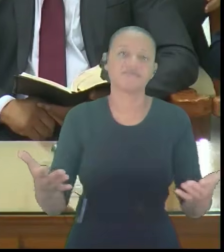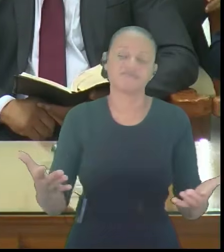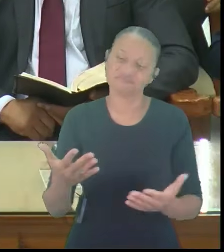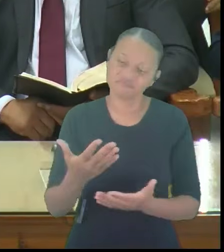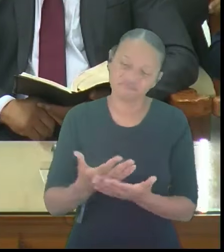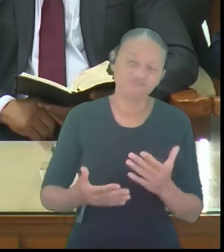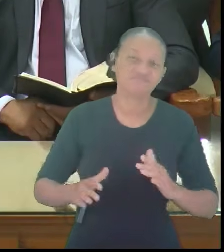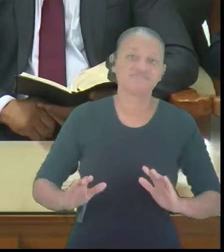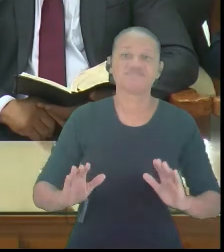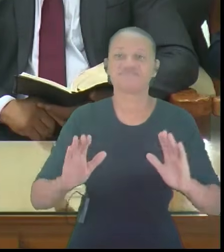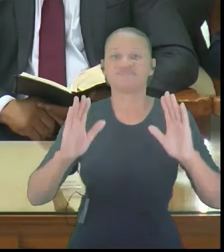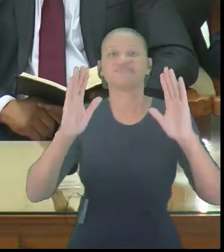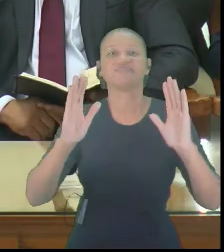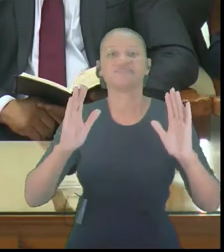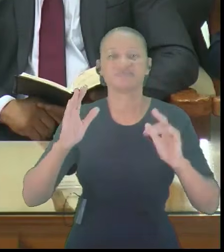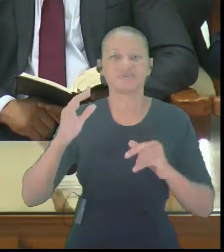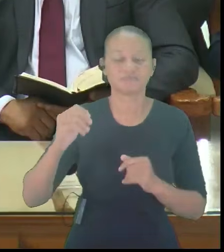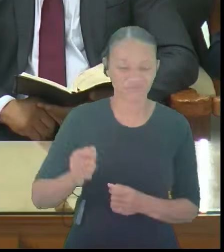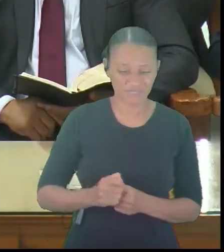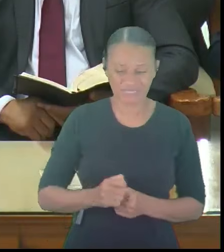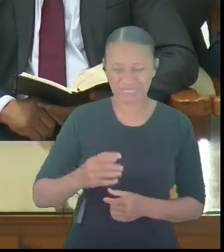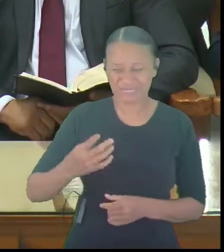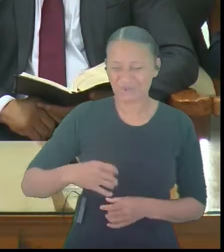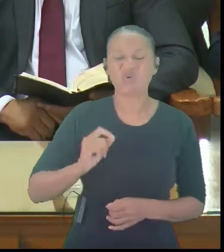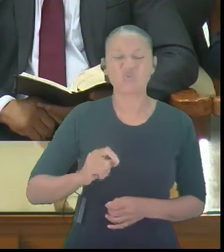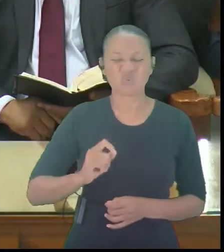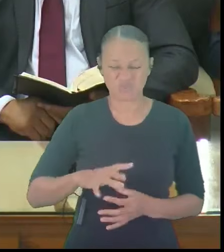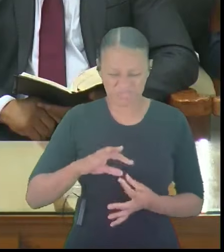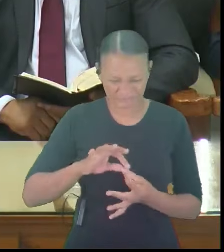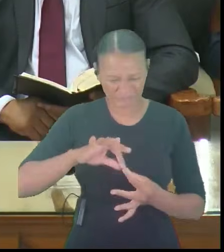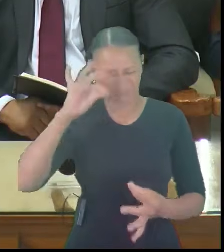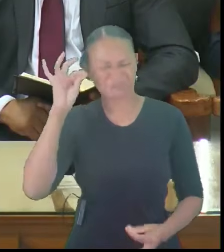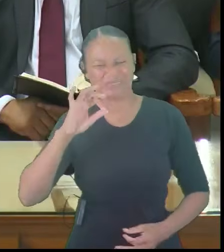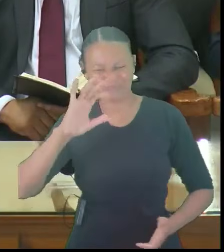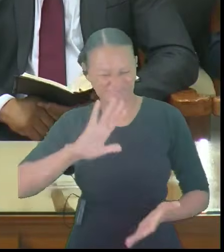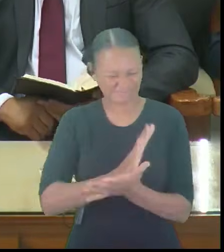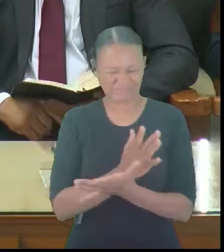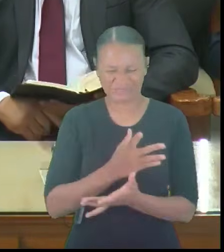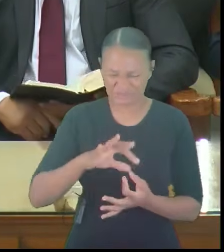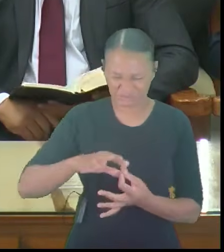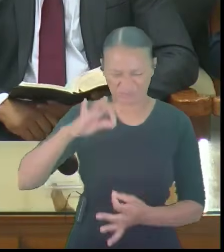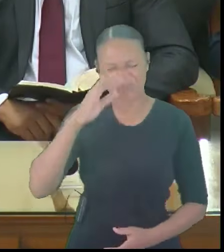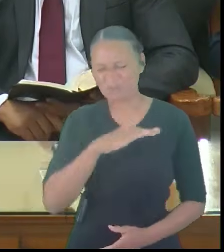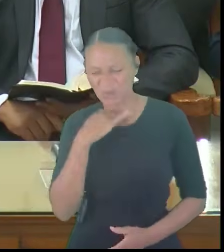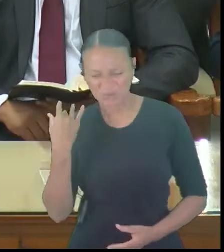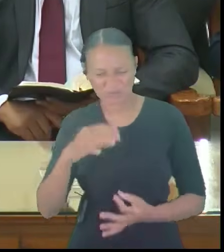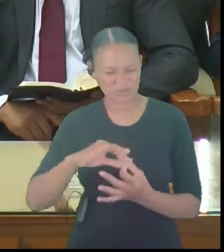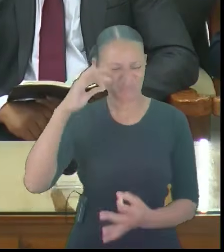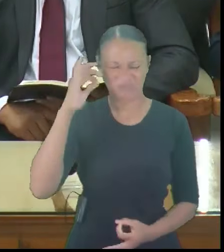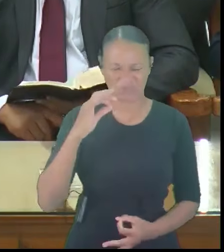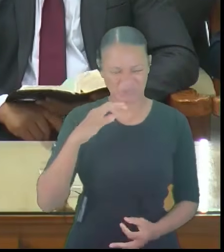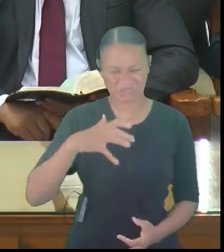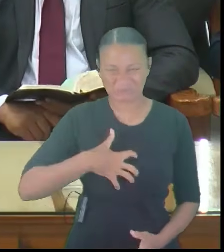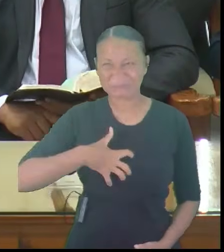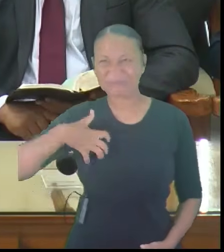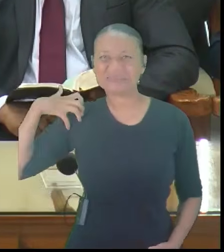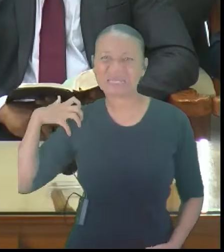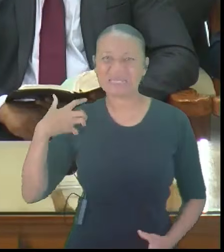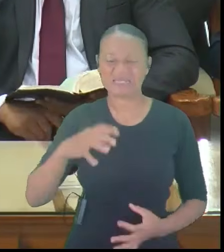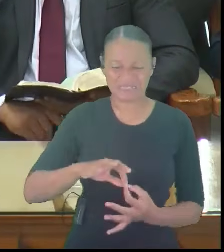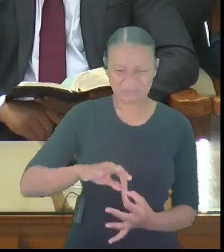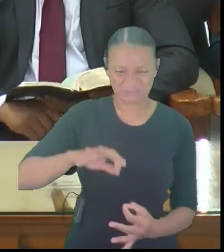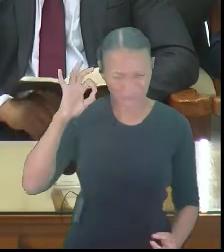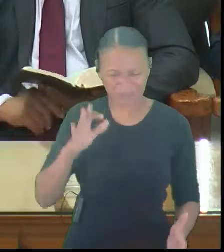erguem. O espírito de destruição, o espírito de morte, o espírito de pobreza, o espírito de miséria. Tem gente que por